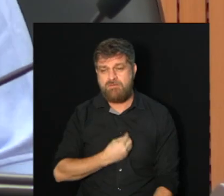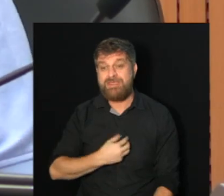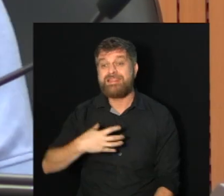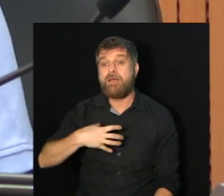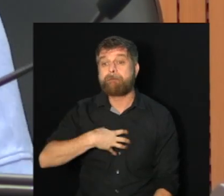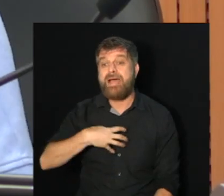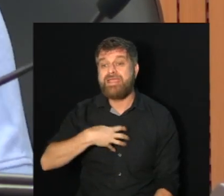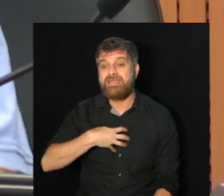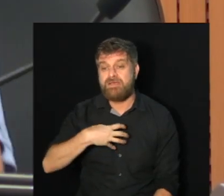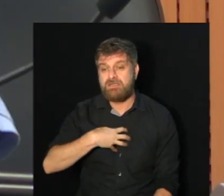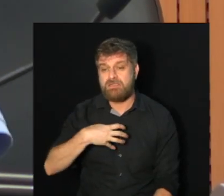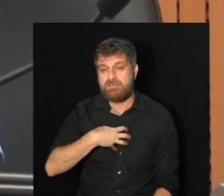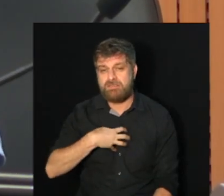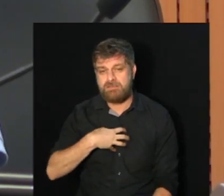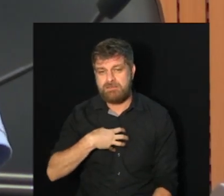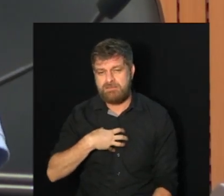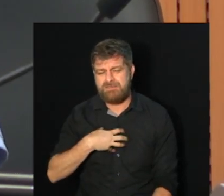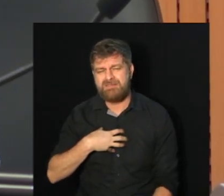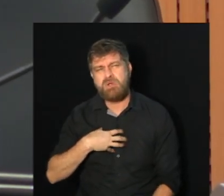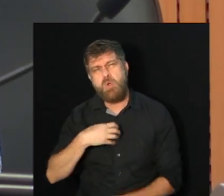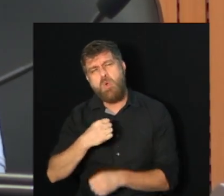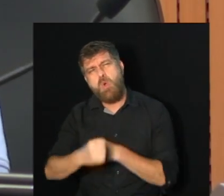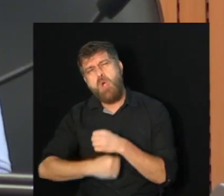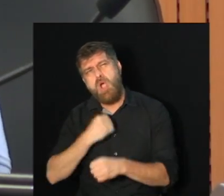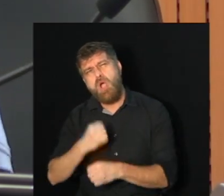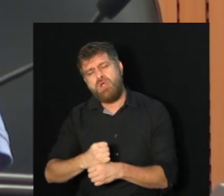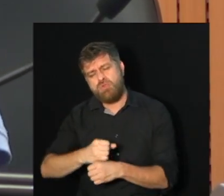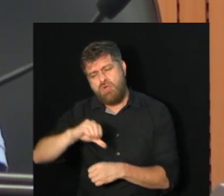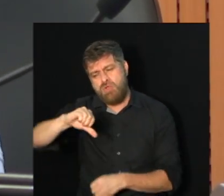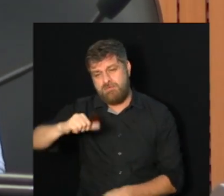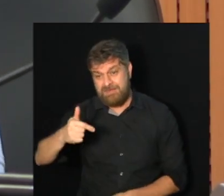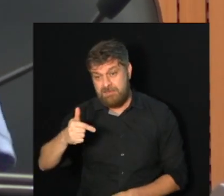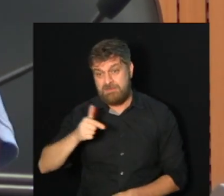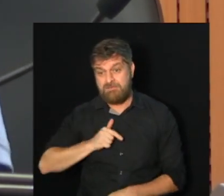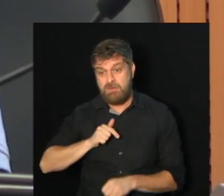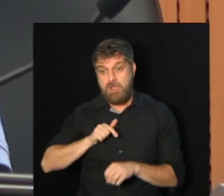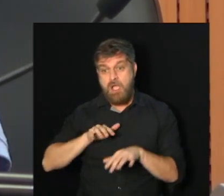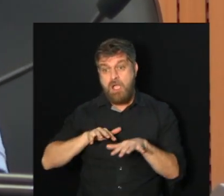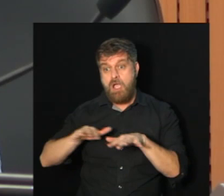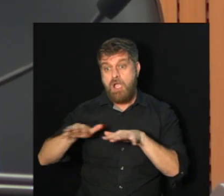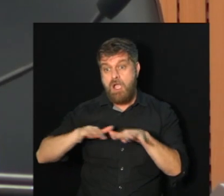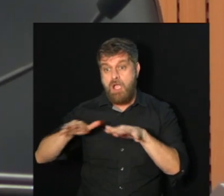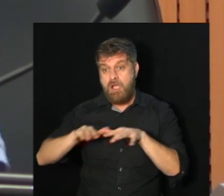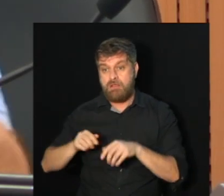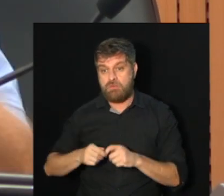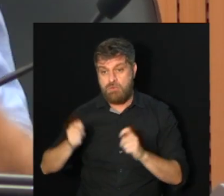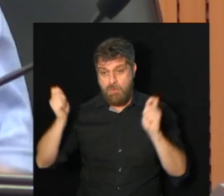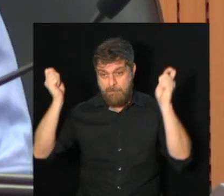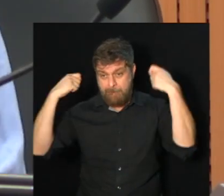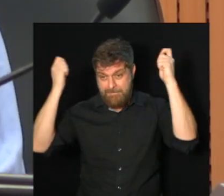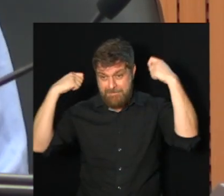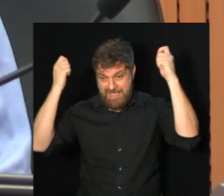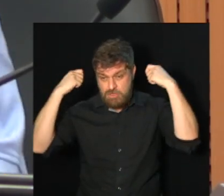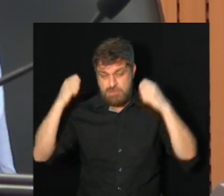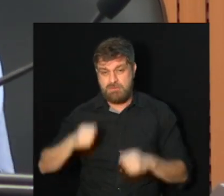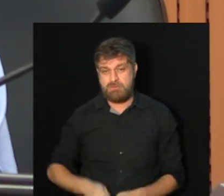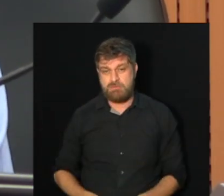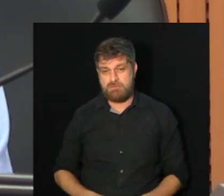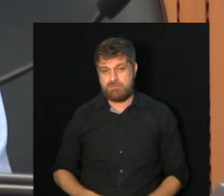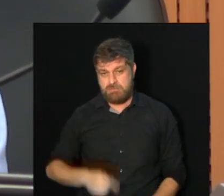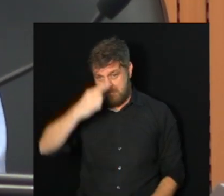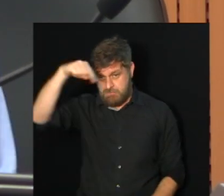Bahia, e foi o ano de 92 ou 93, teve um terremoto na cidade do México. Alguns de vocês devem lembrar, um